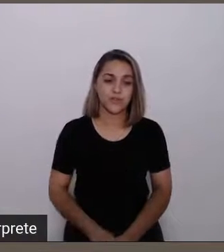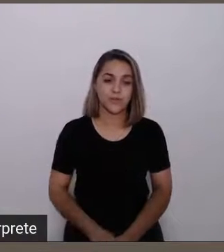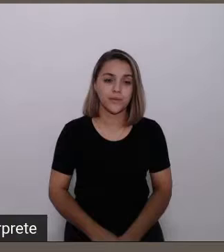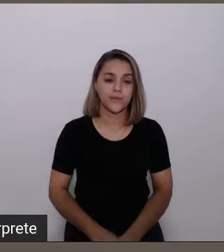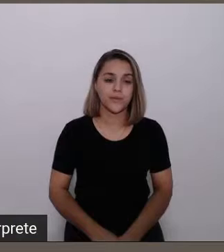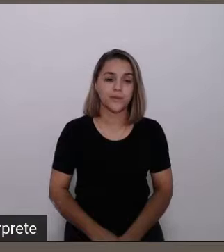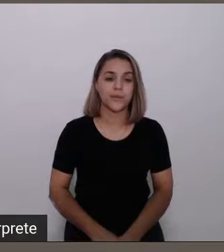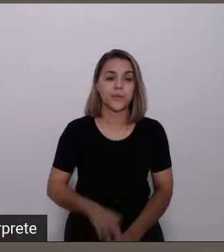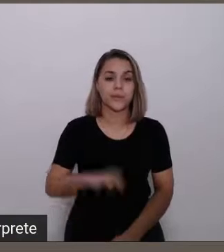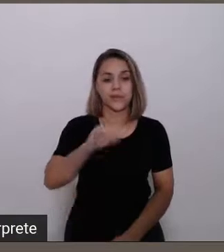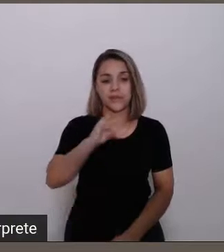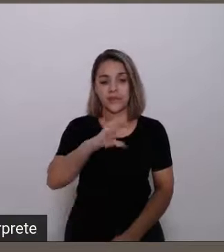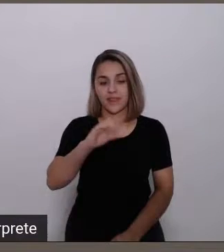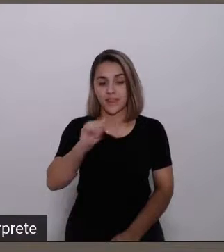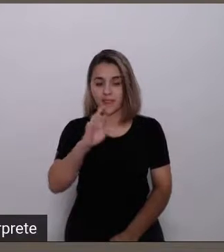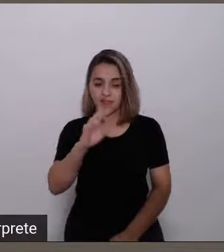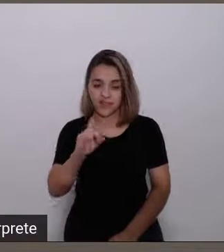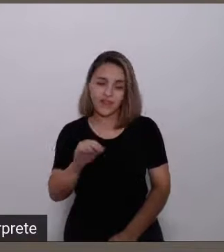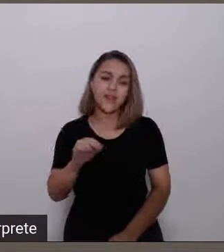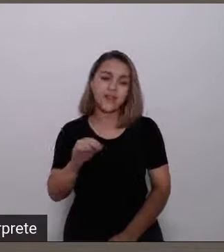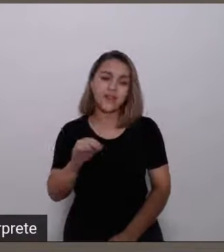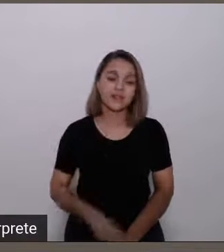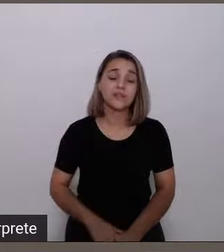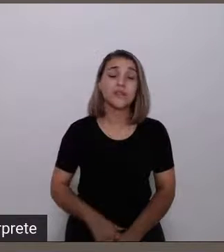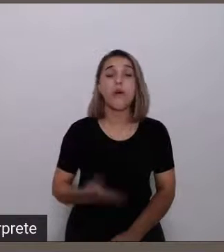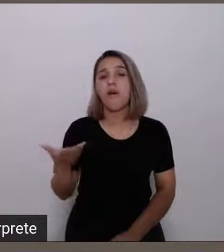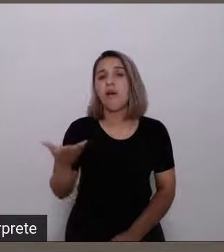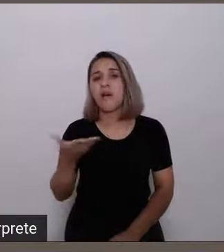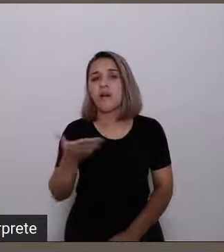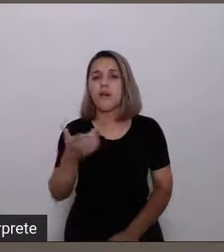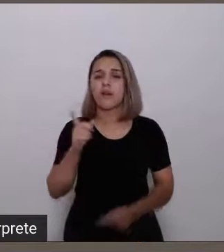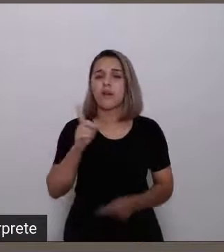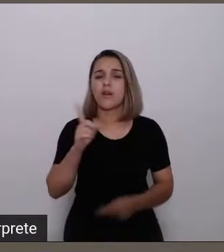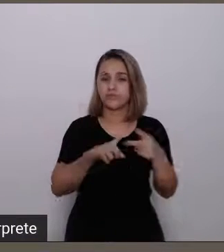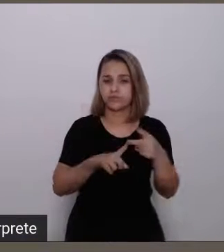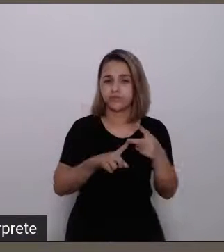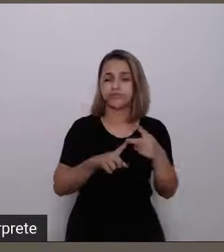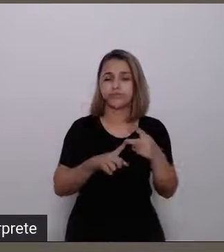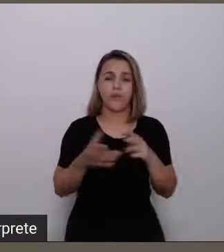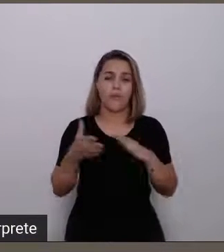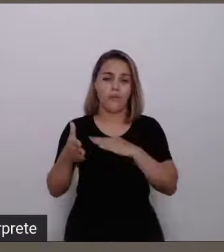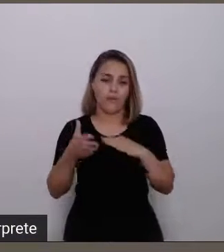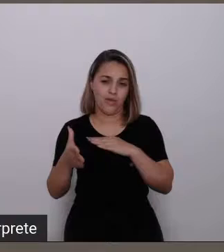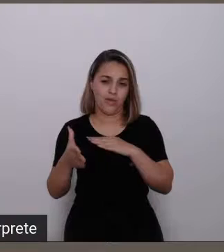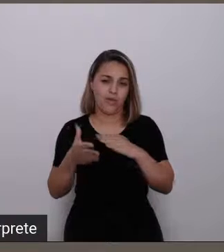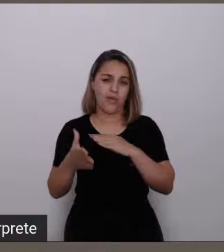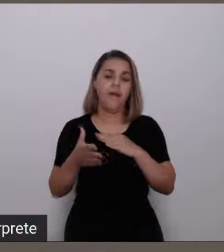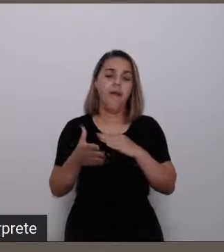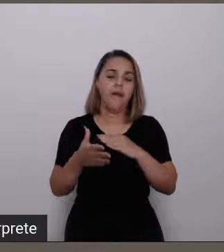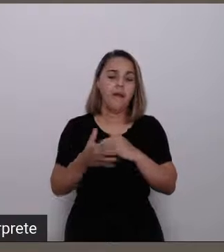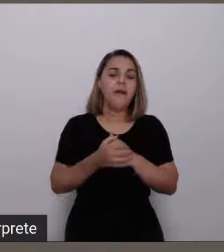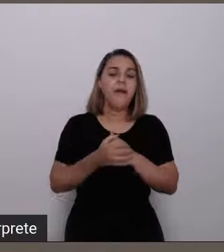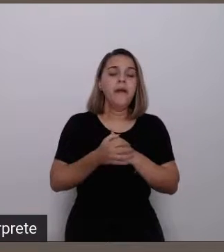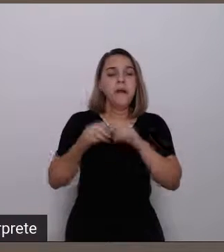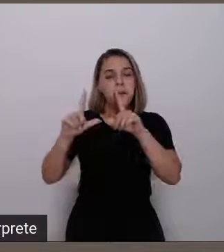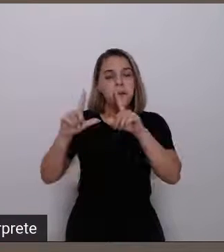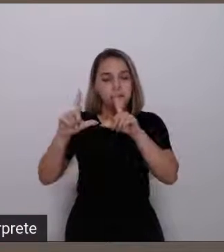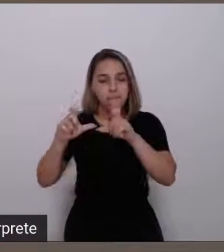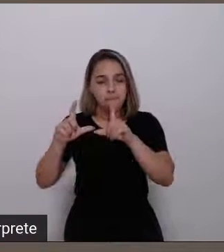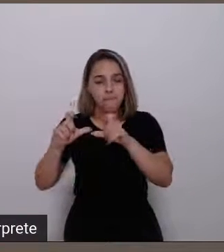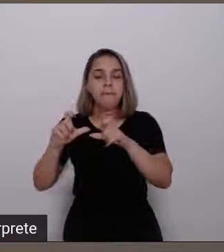obviamente a gente está vendo, né, esses dois sentidos de moderno que o Thiago colocou do Oswald, que era uma fotografia,